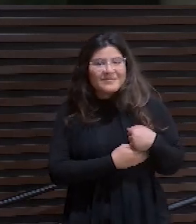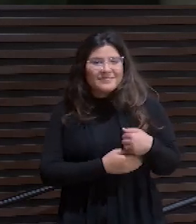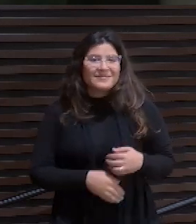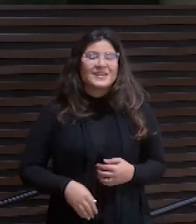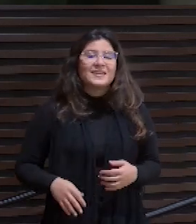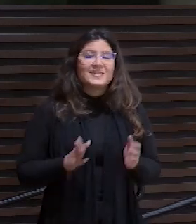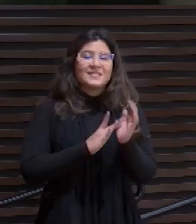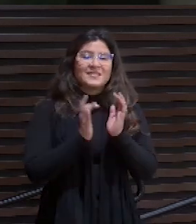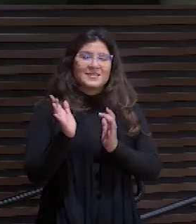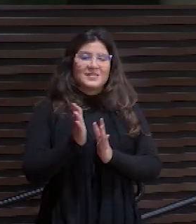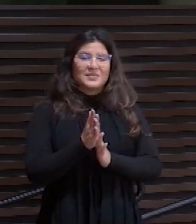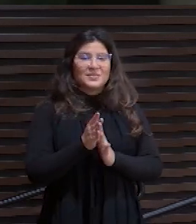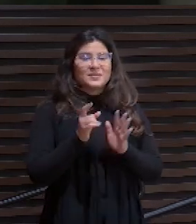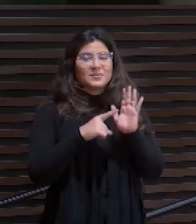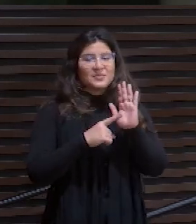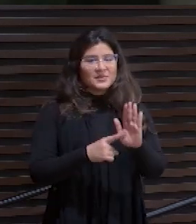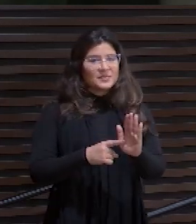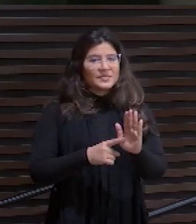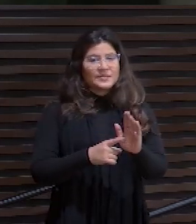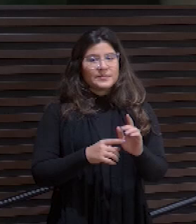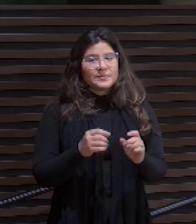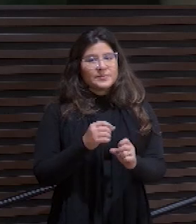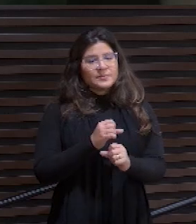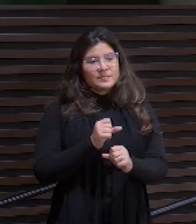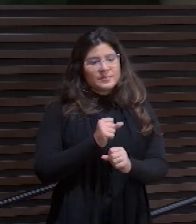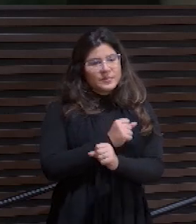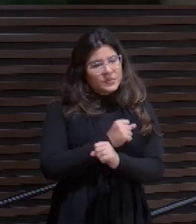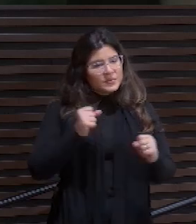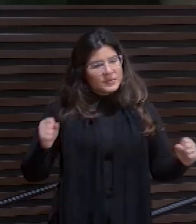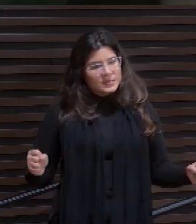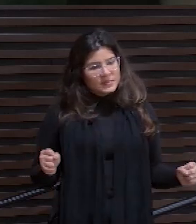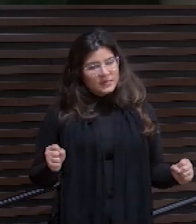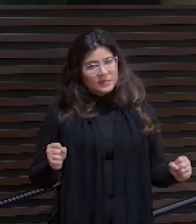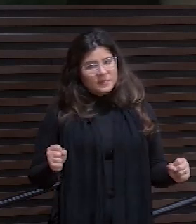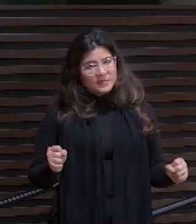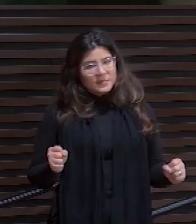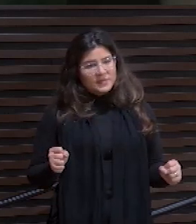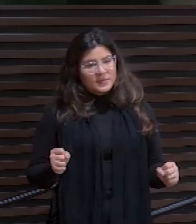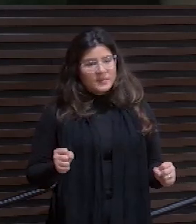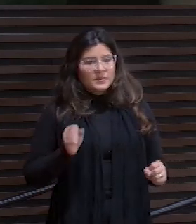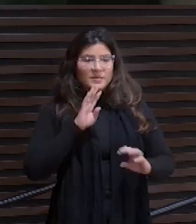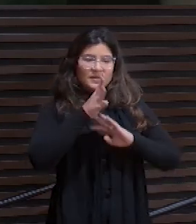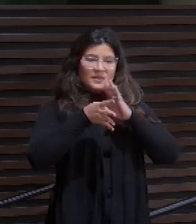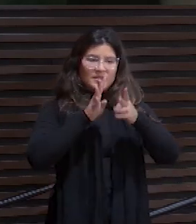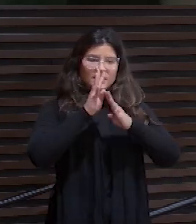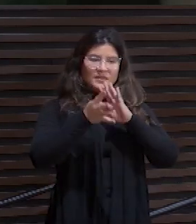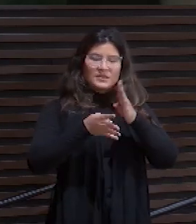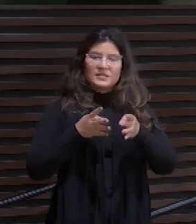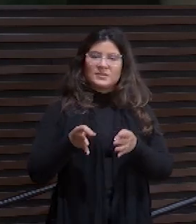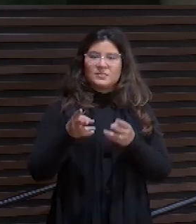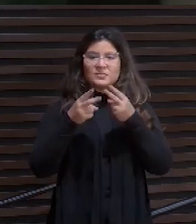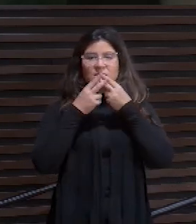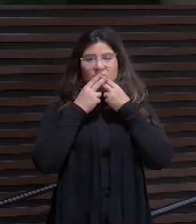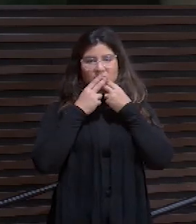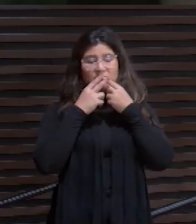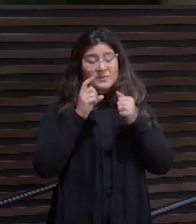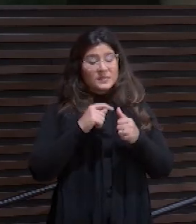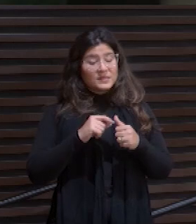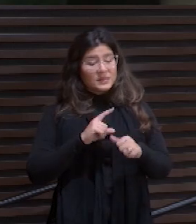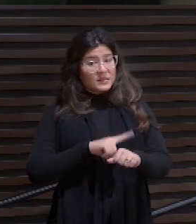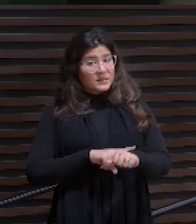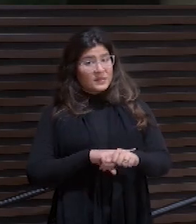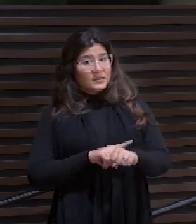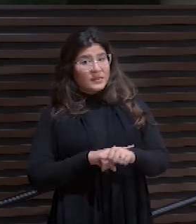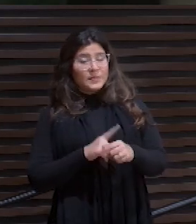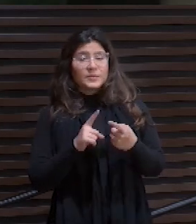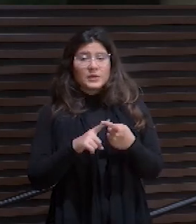é inapropriado aquela acusação de um jejum legalista naquele momento. Por quê? Porque